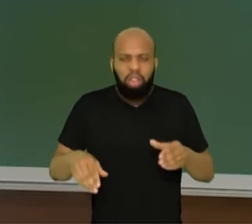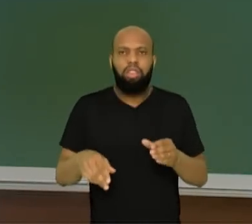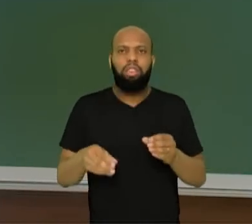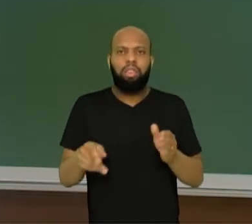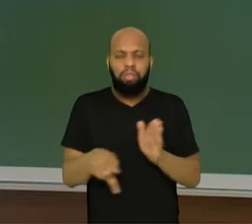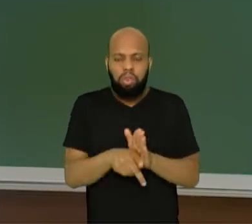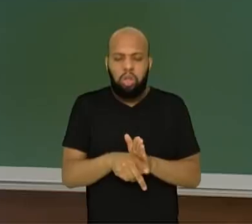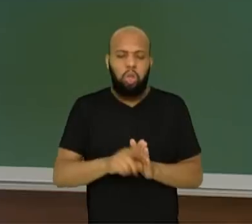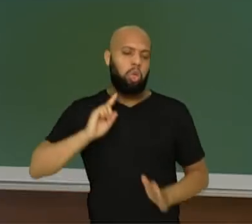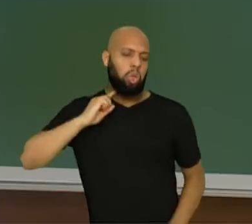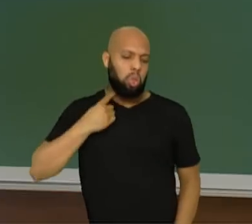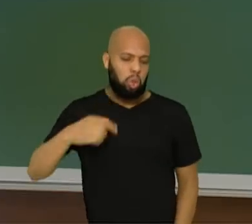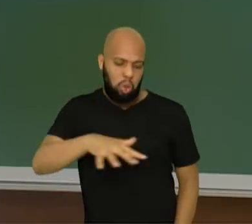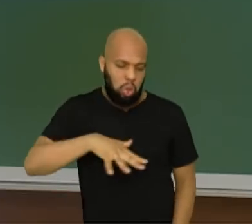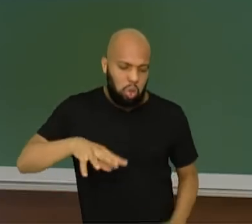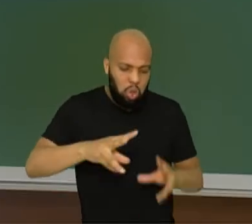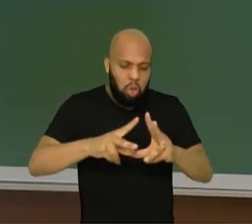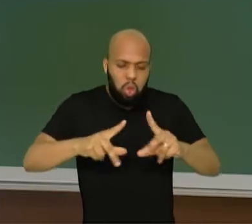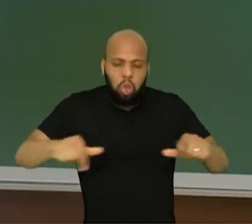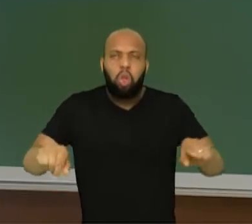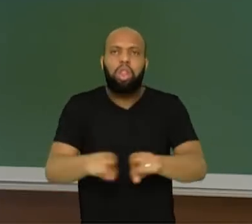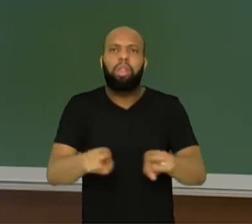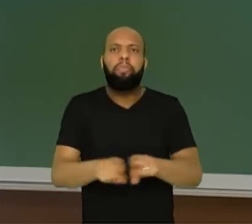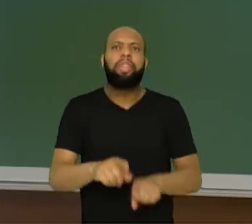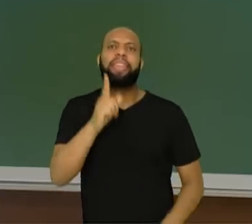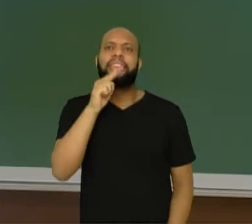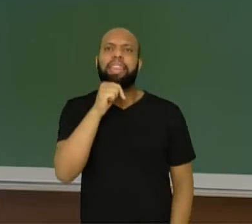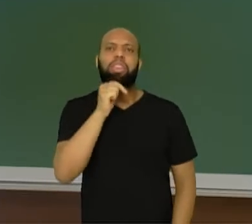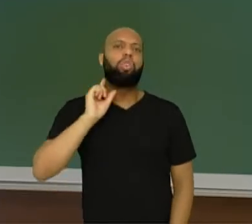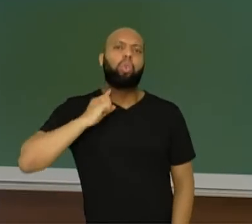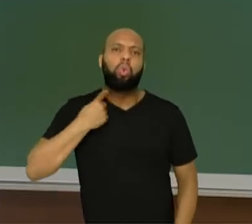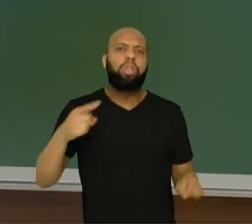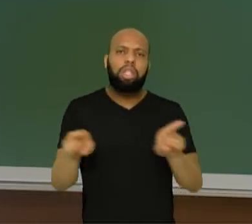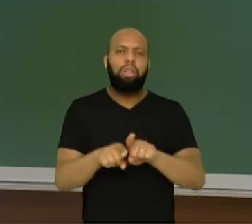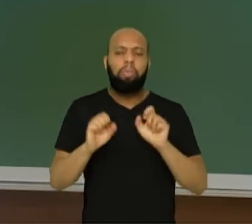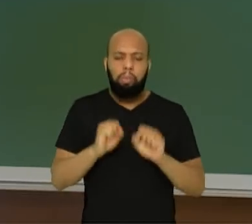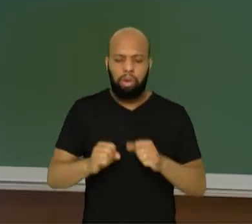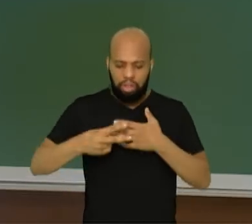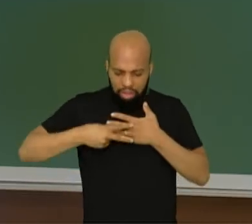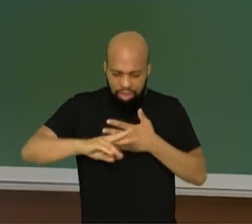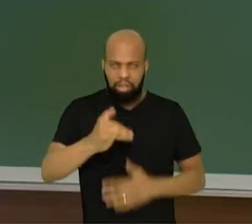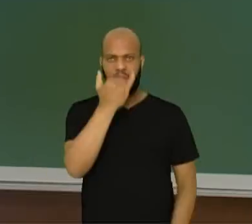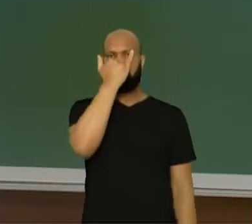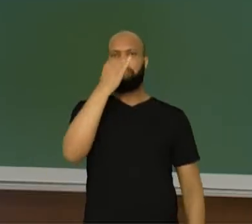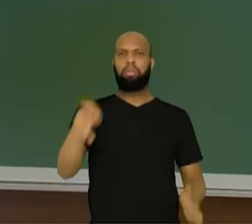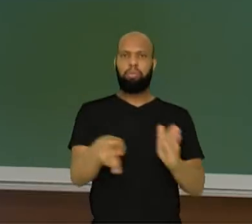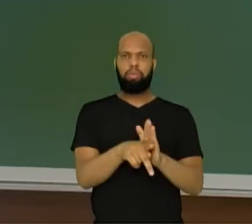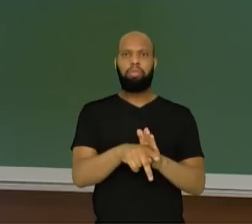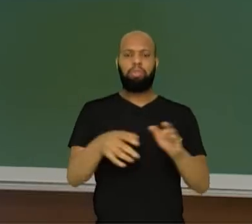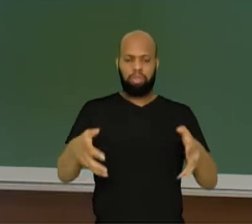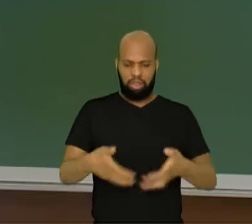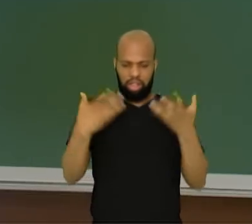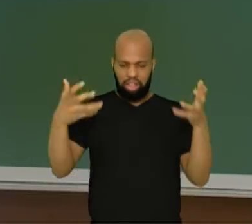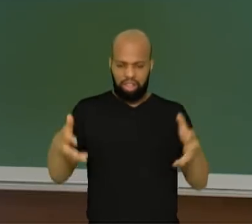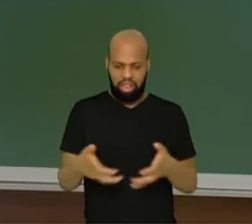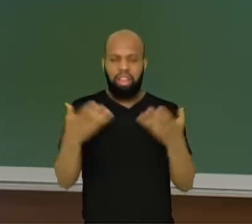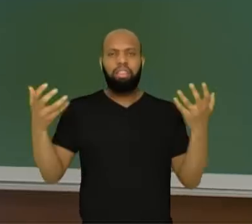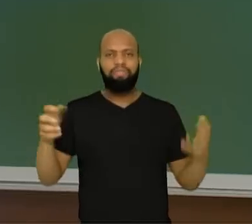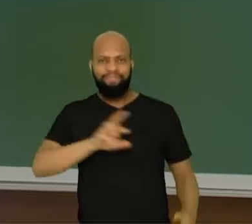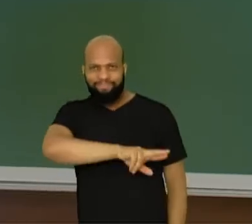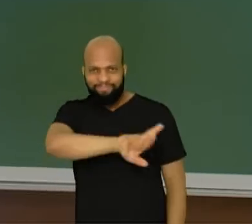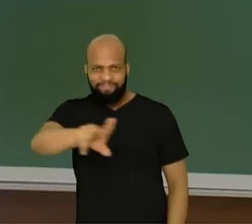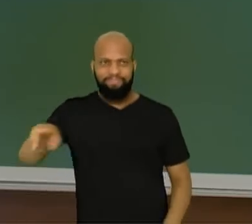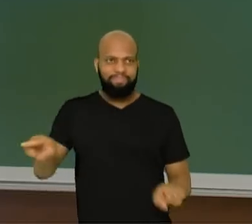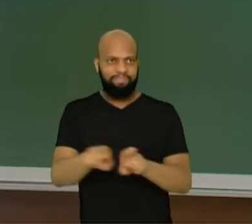solo, consequentemente contaminam a água, consequentemente podem contaminar vegetais, plantas,